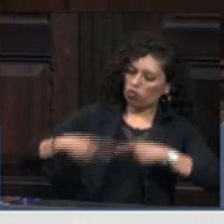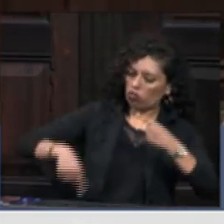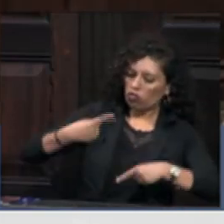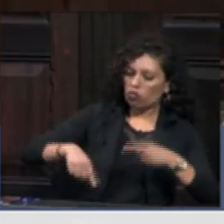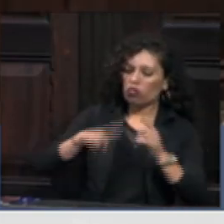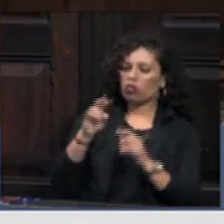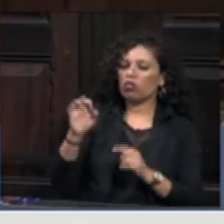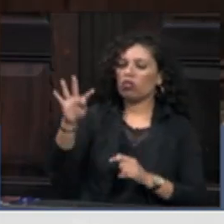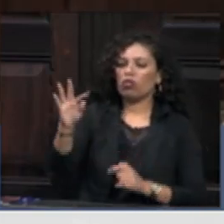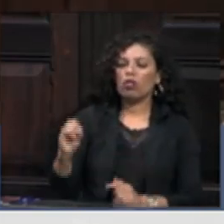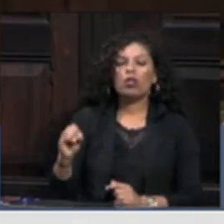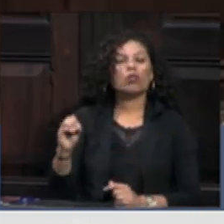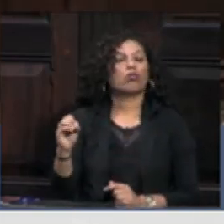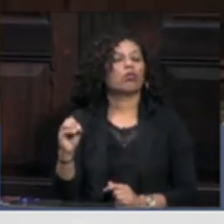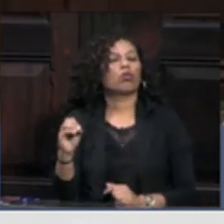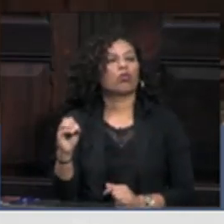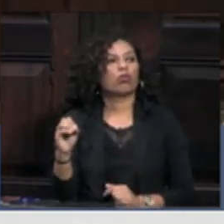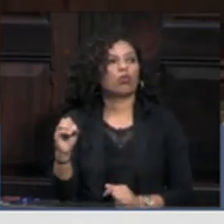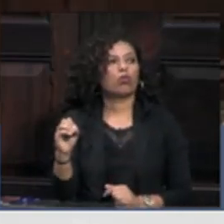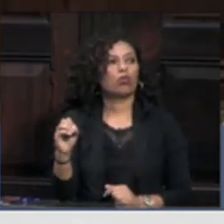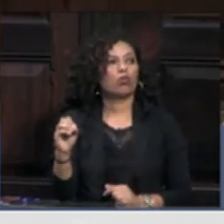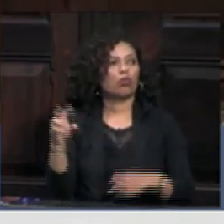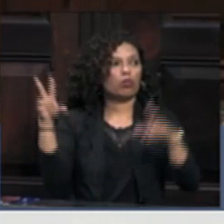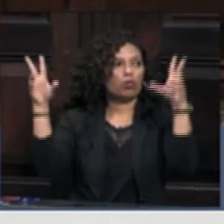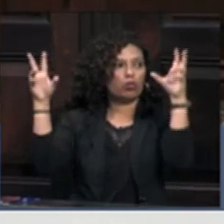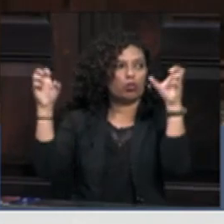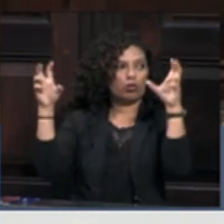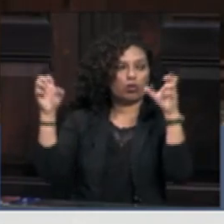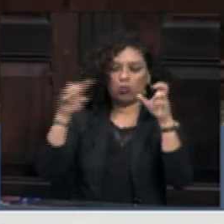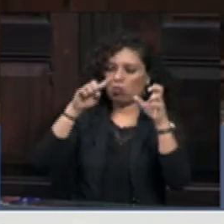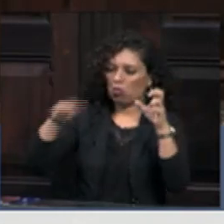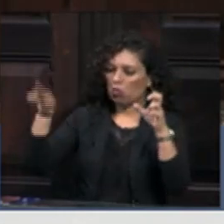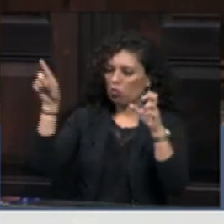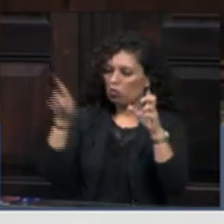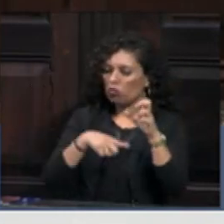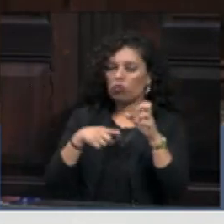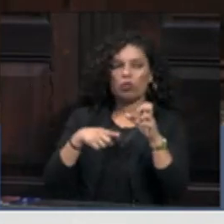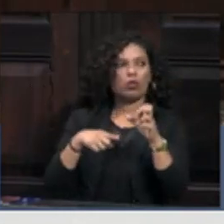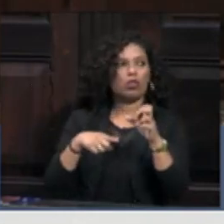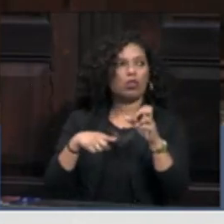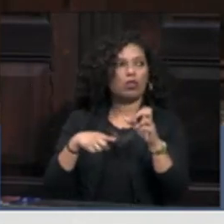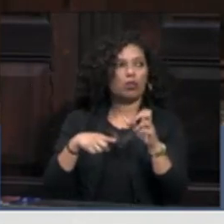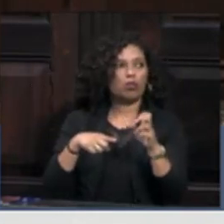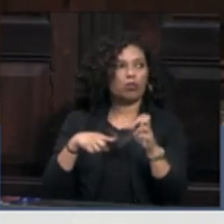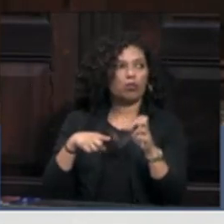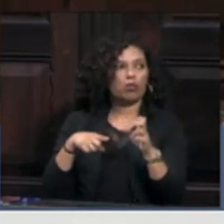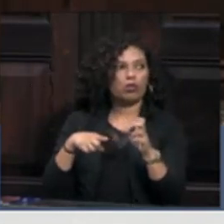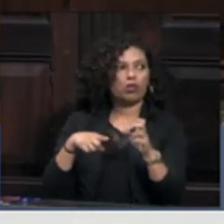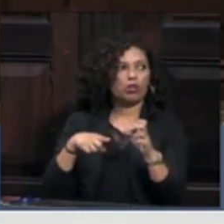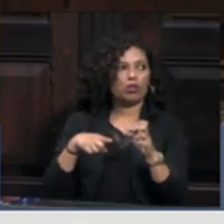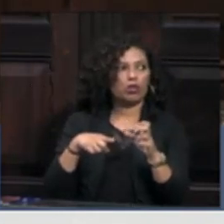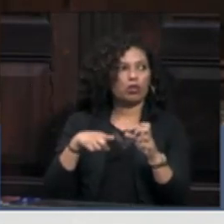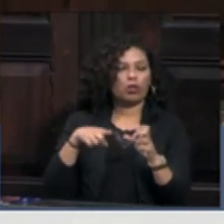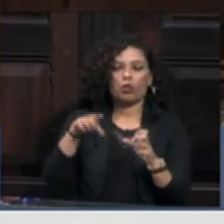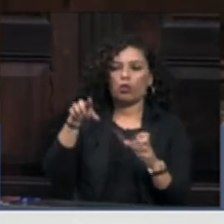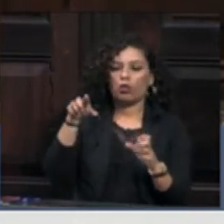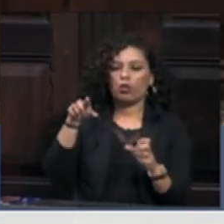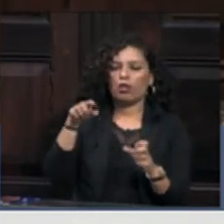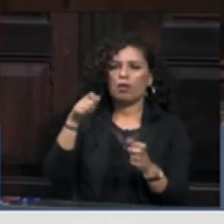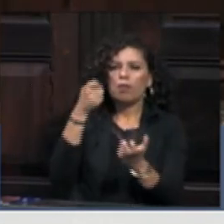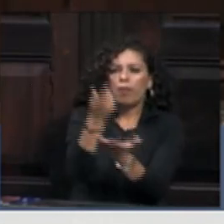é sobre a proibição de cobrança em duplicidade em tarifas de pedágio nas vias